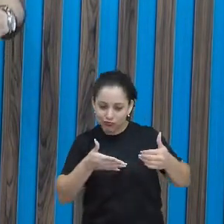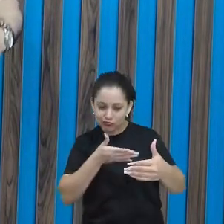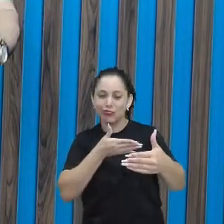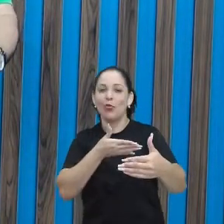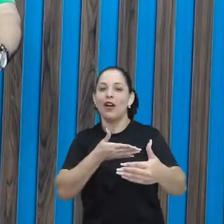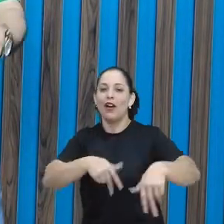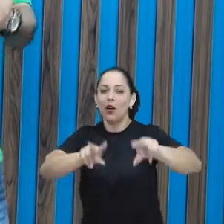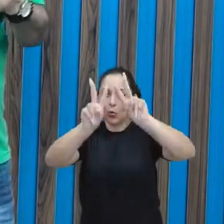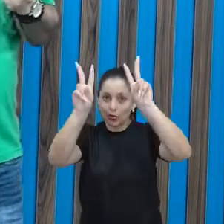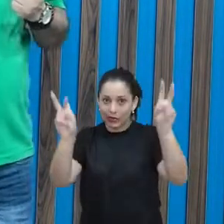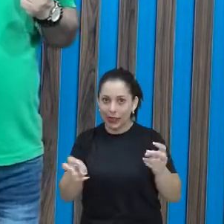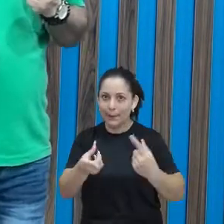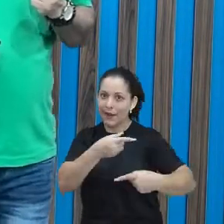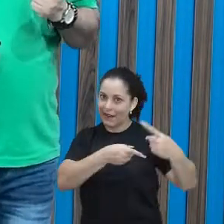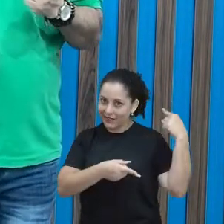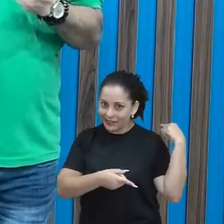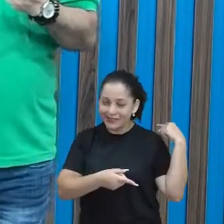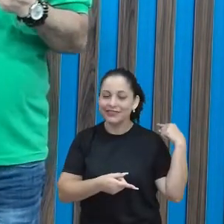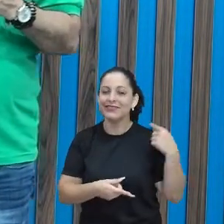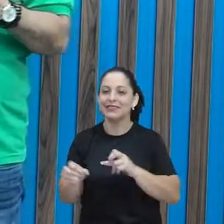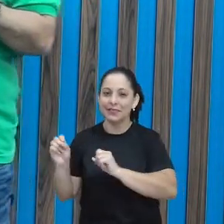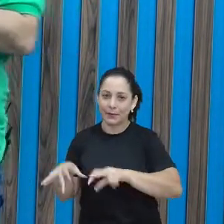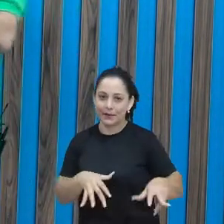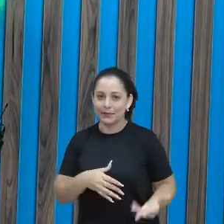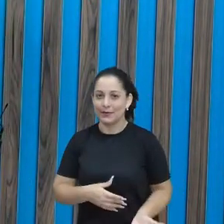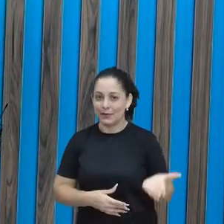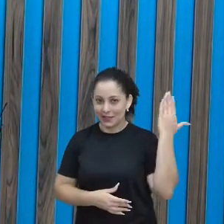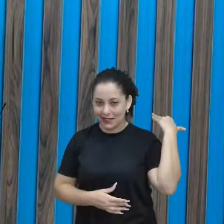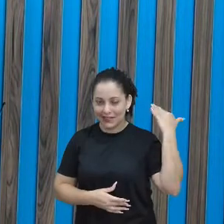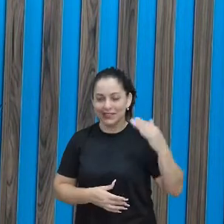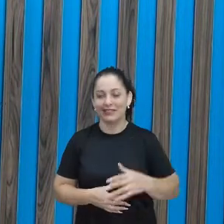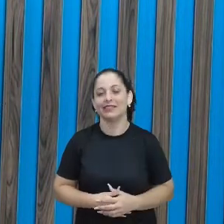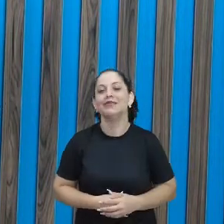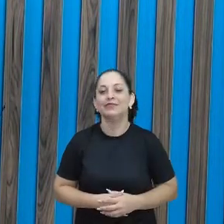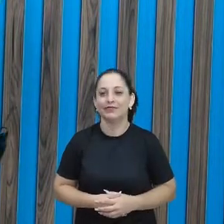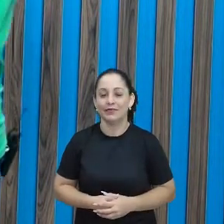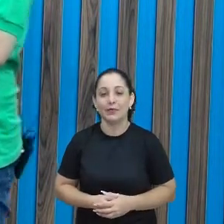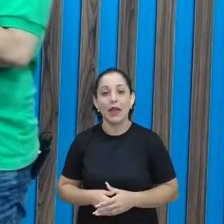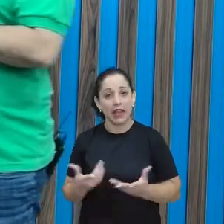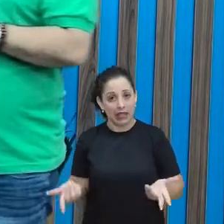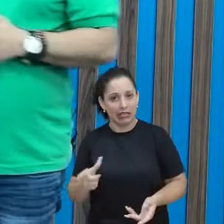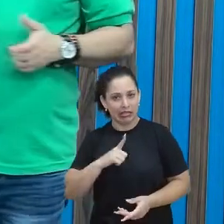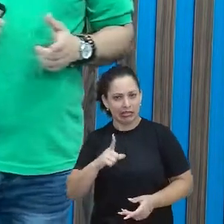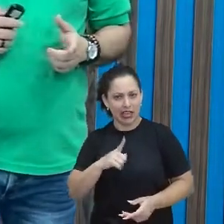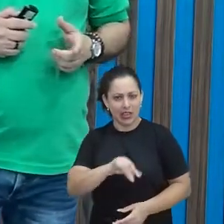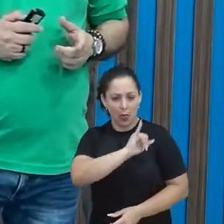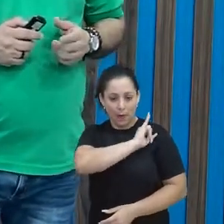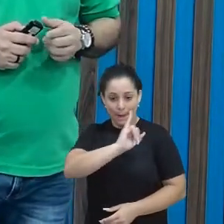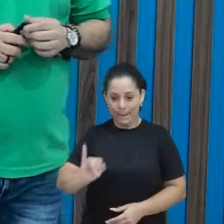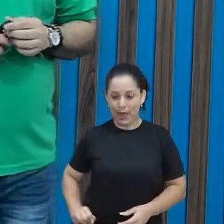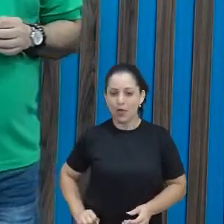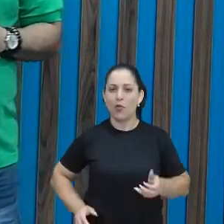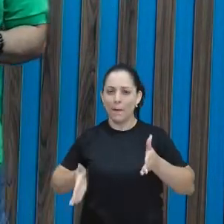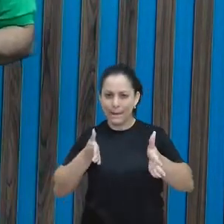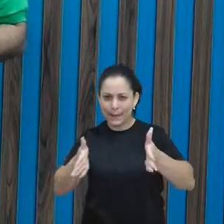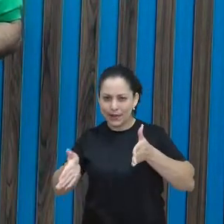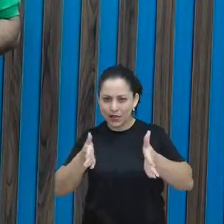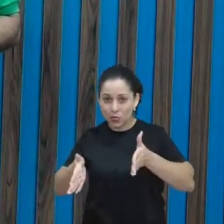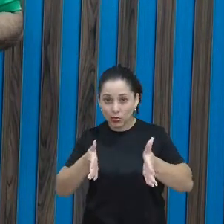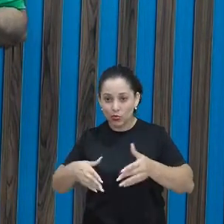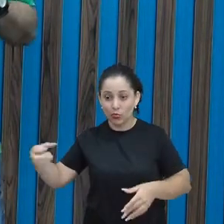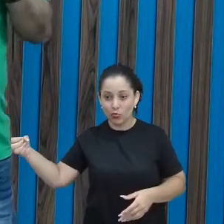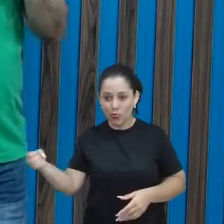um tema que a gente iniciou na semana passada, que é imperialismo, neocolonialismo. A gente vai para a parte 2 dessa